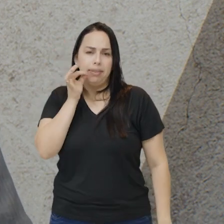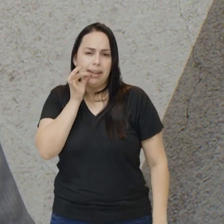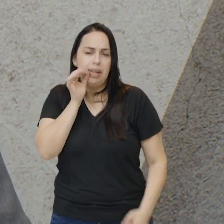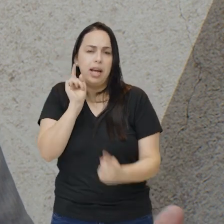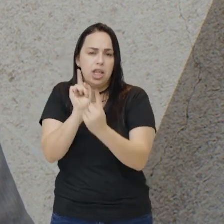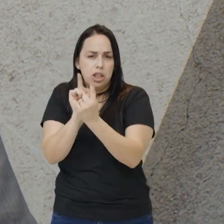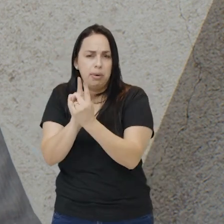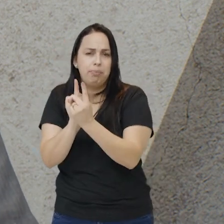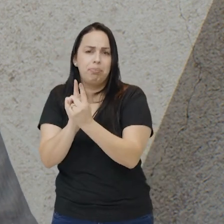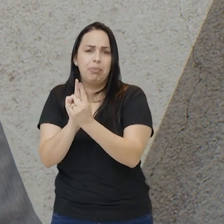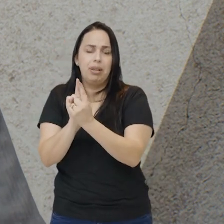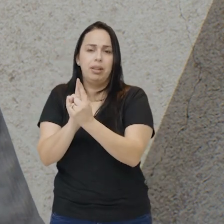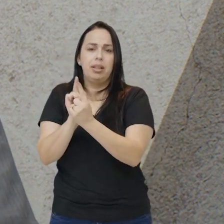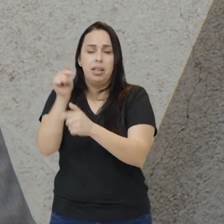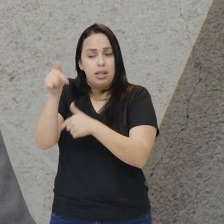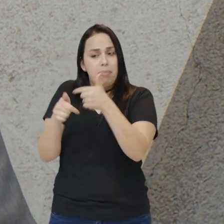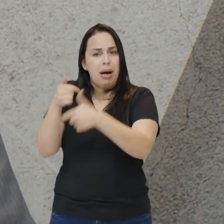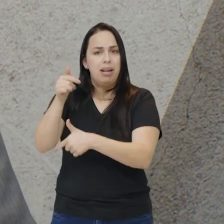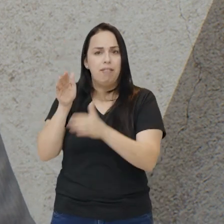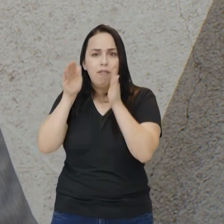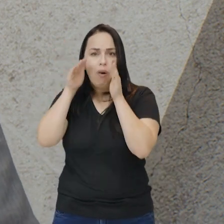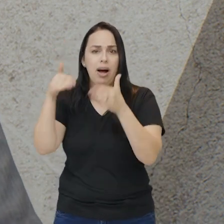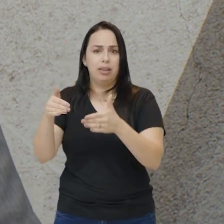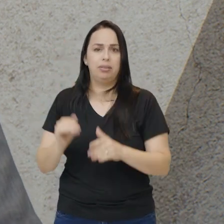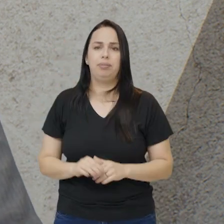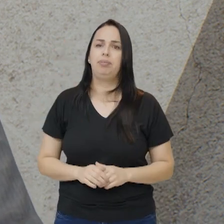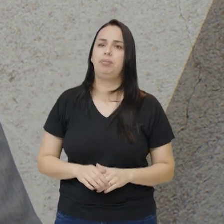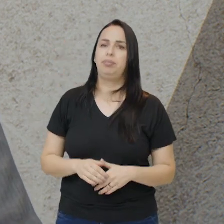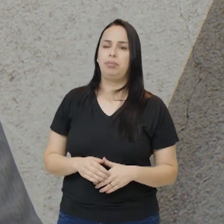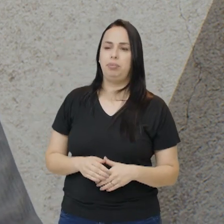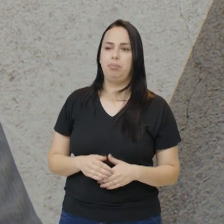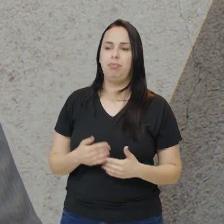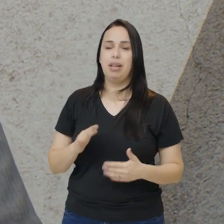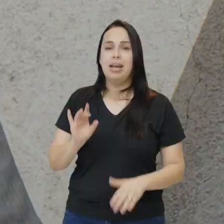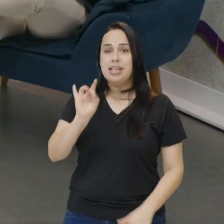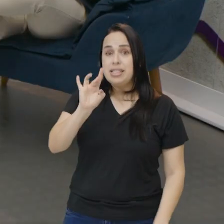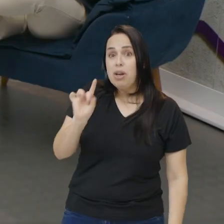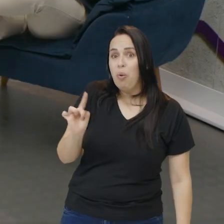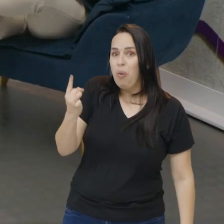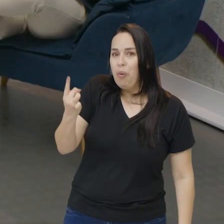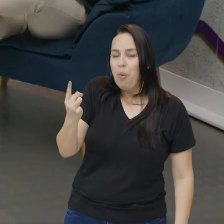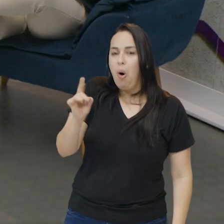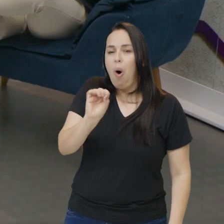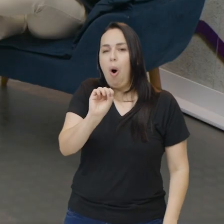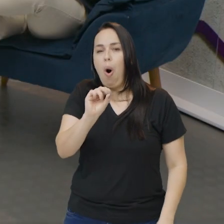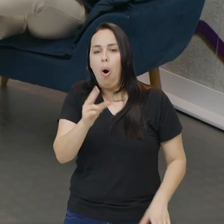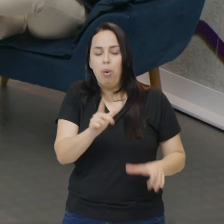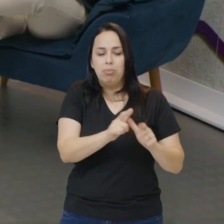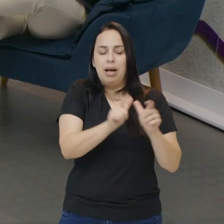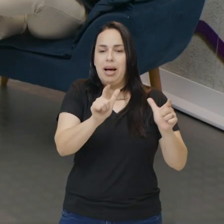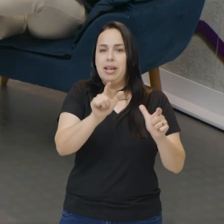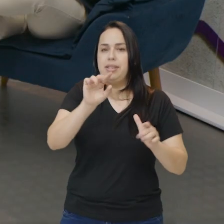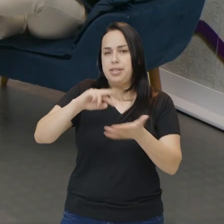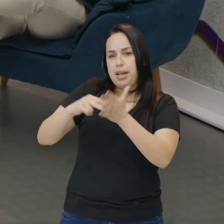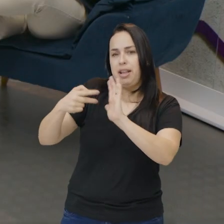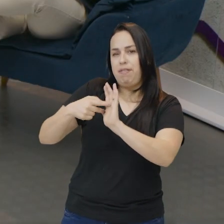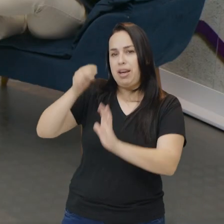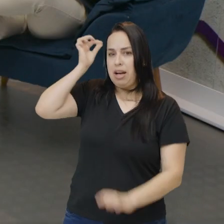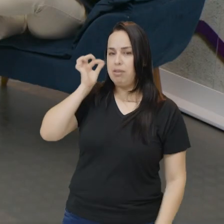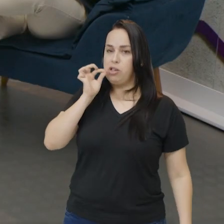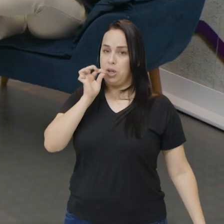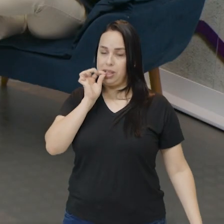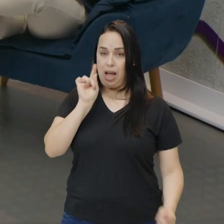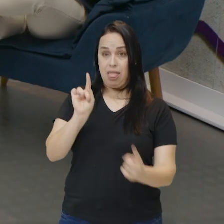que faça esse papel, né, exclusivo para a empresa. Independente se for um ou mais, é um teleatendente.